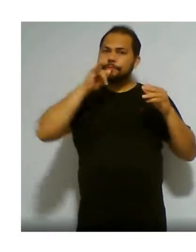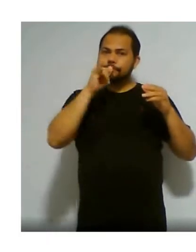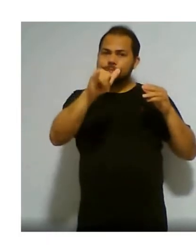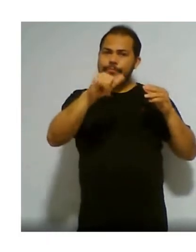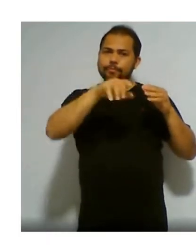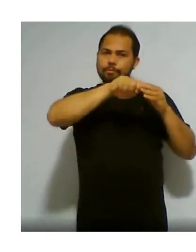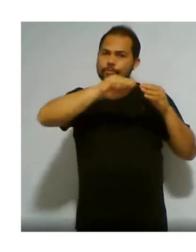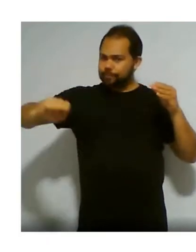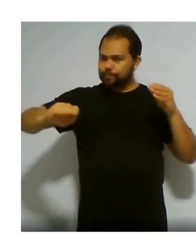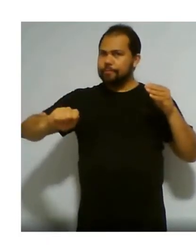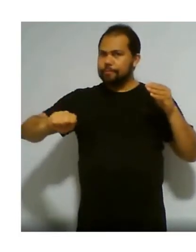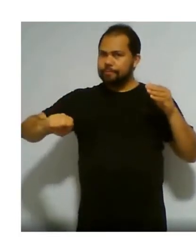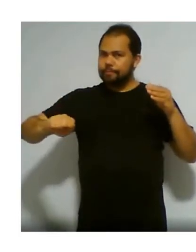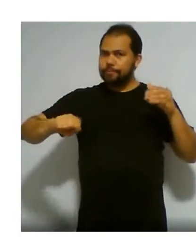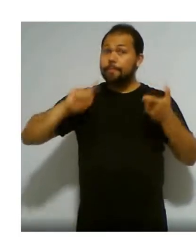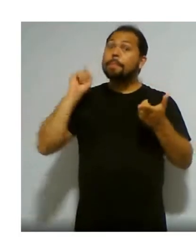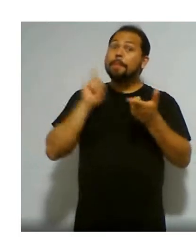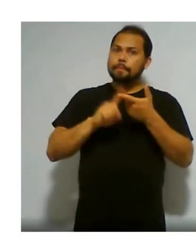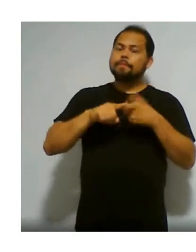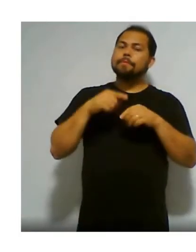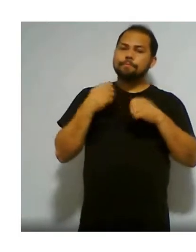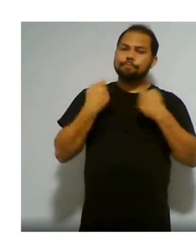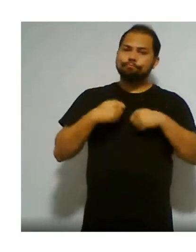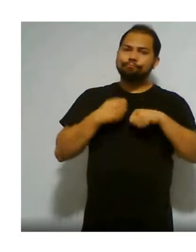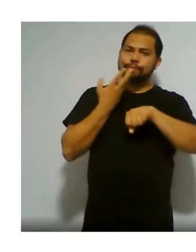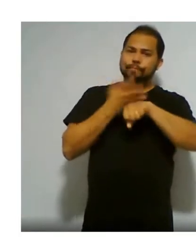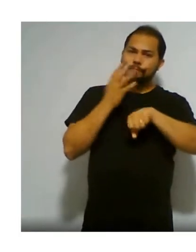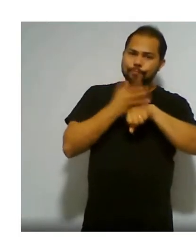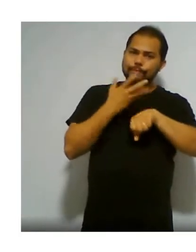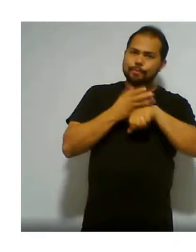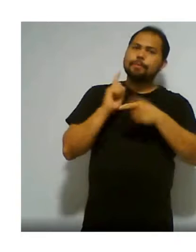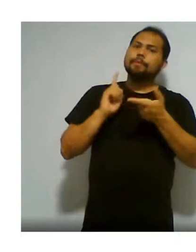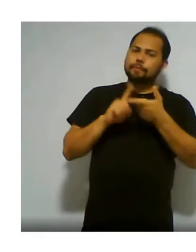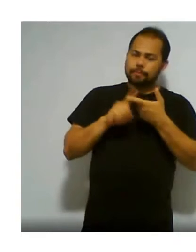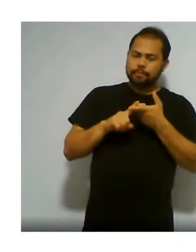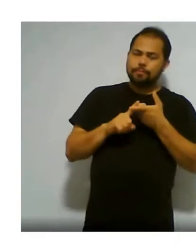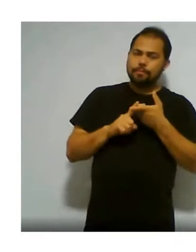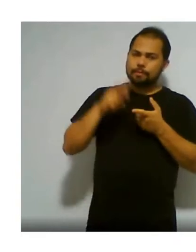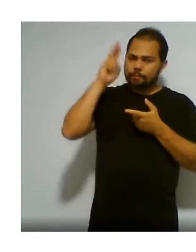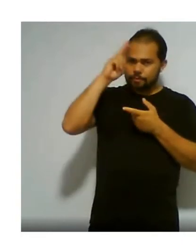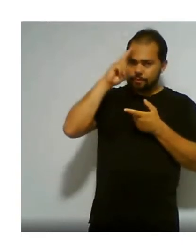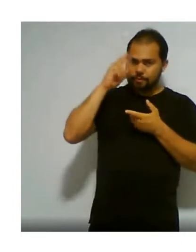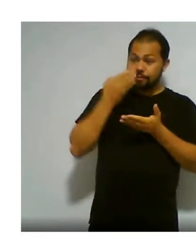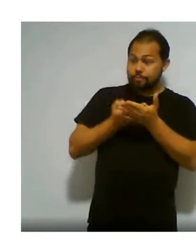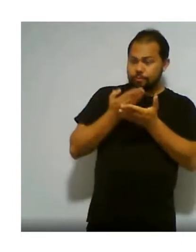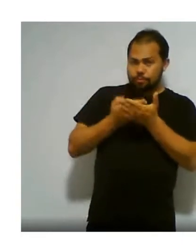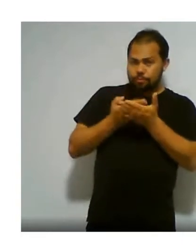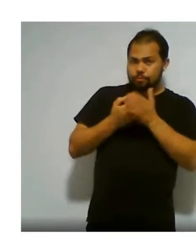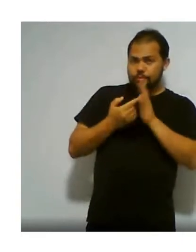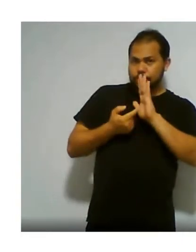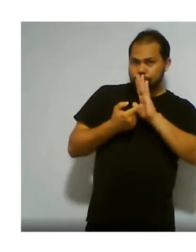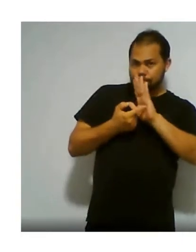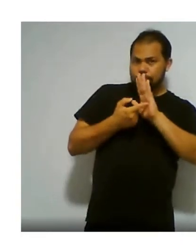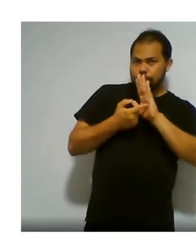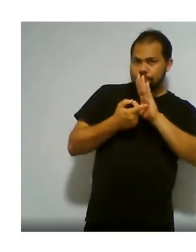e você tem que estar preparado também. Lembra, a gente está estudando, fazendo as práticas para vocês executarem isso no mercado de trabalho, no mundo real.